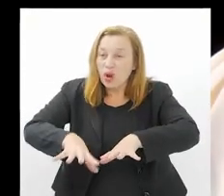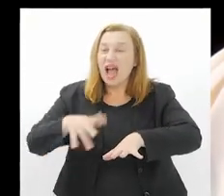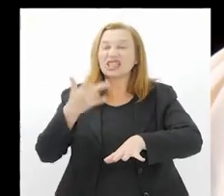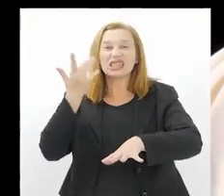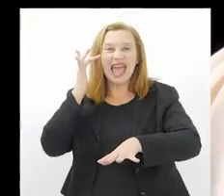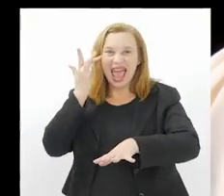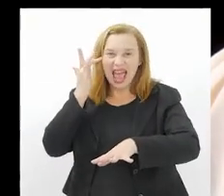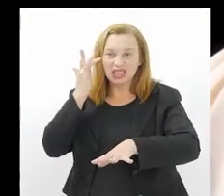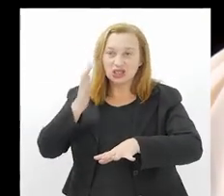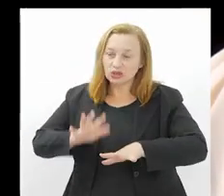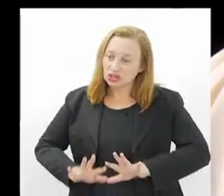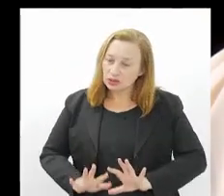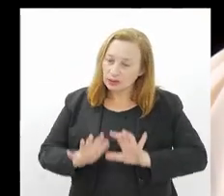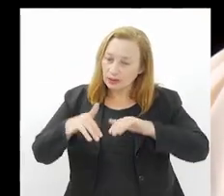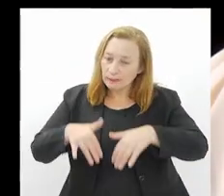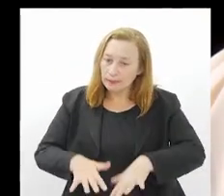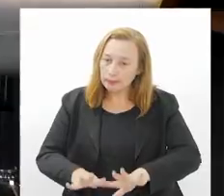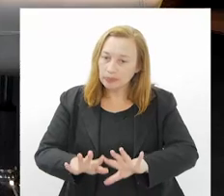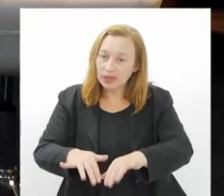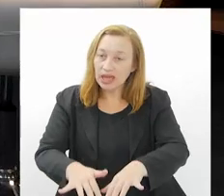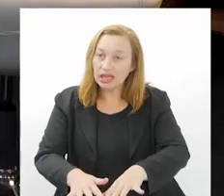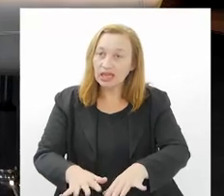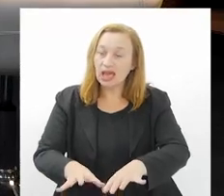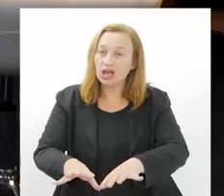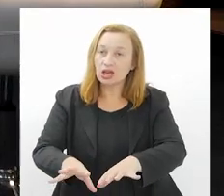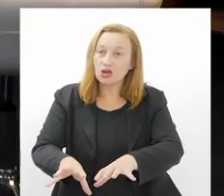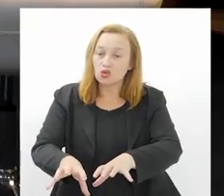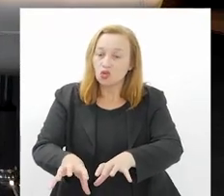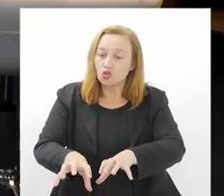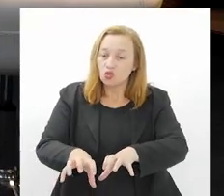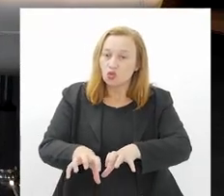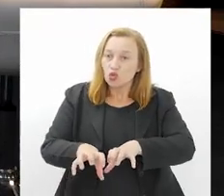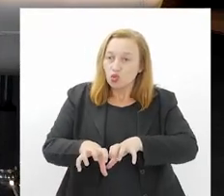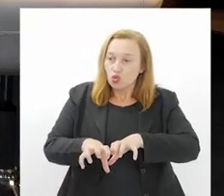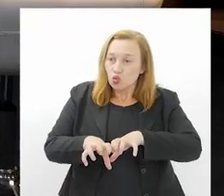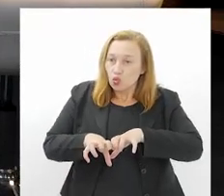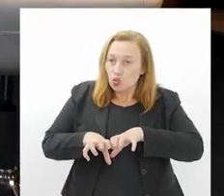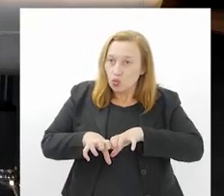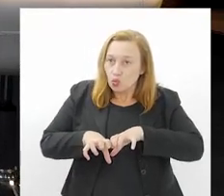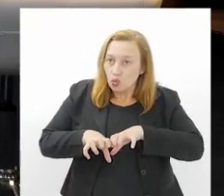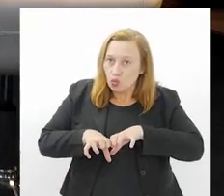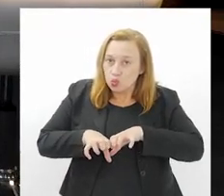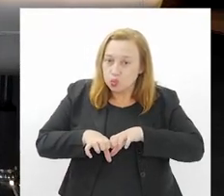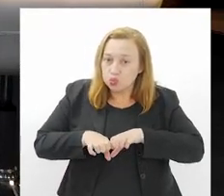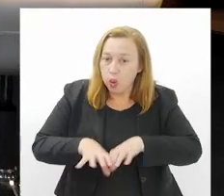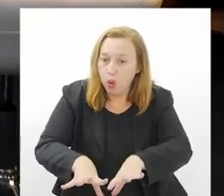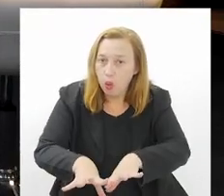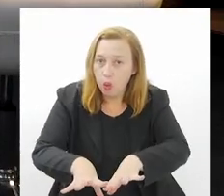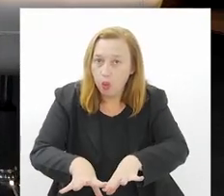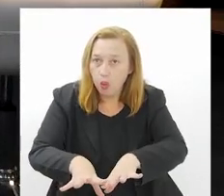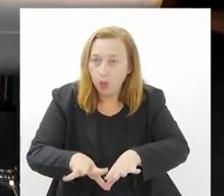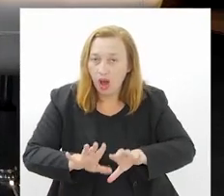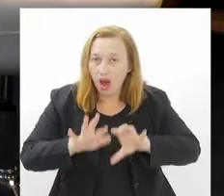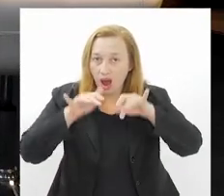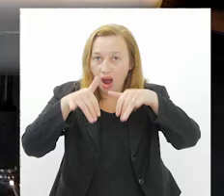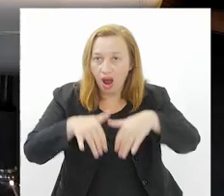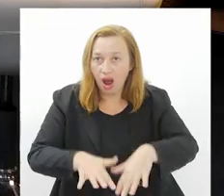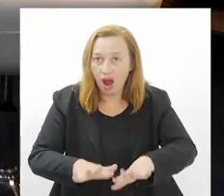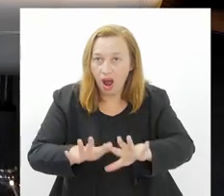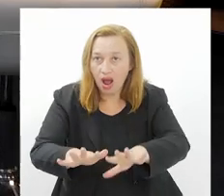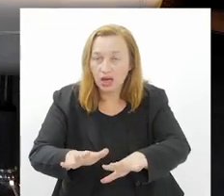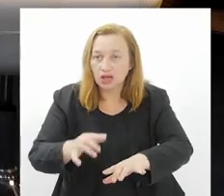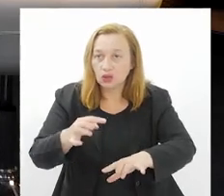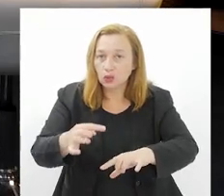o mar está puxando muito, né? Então, essa corrente de maré vai fazer com que